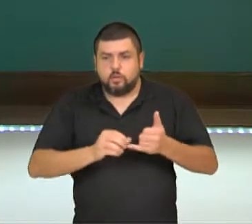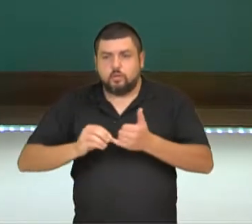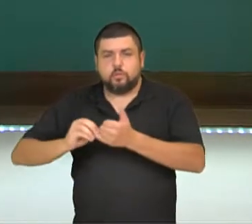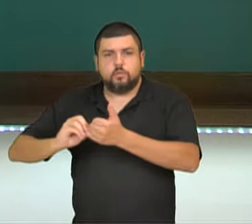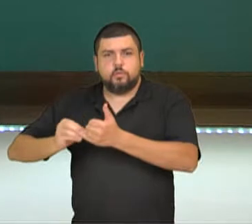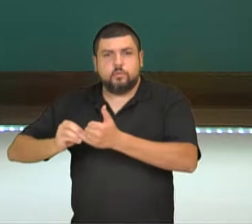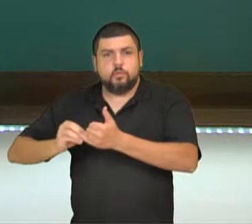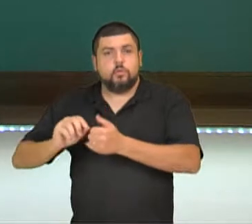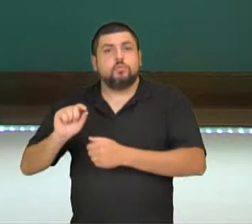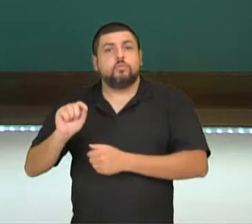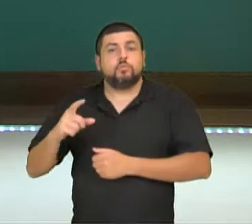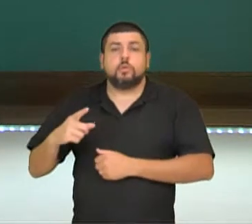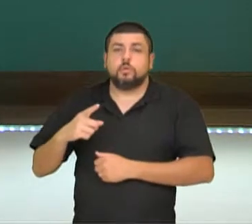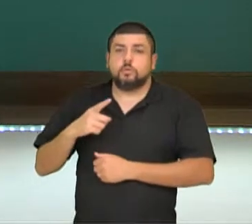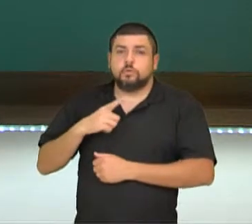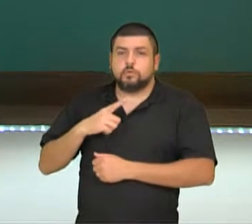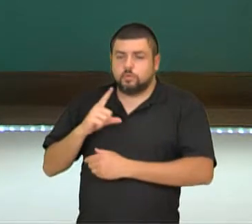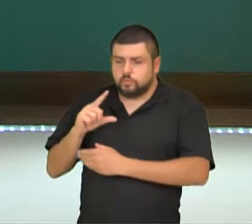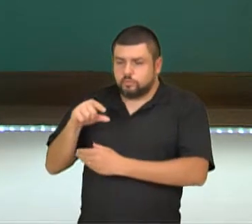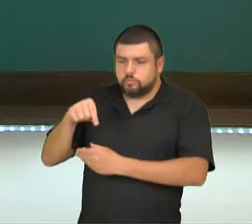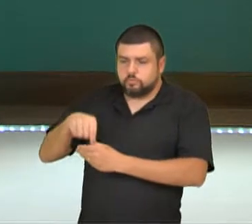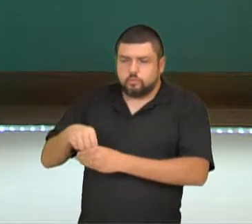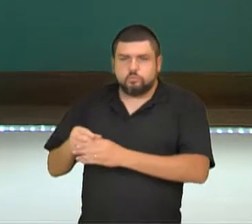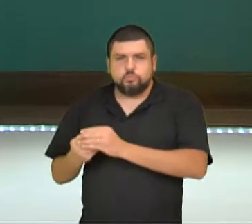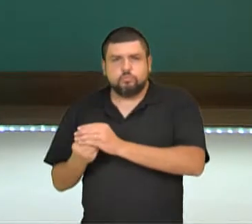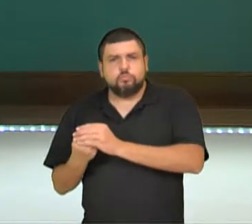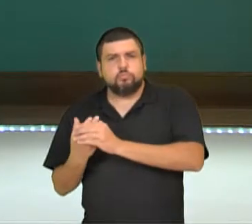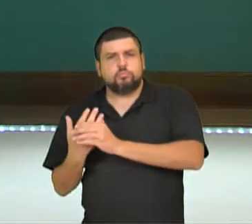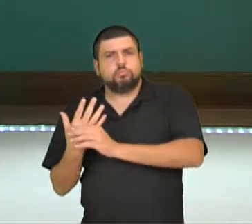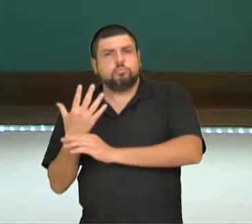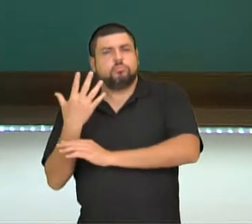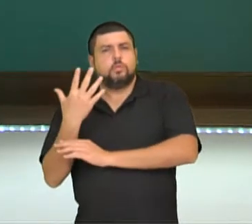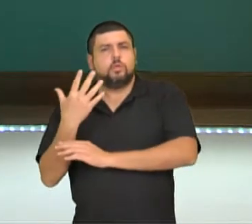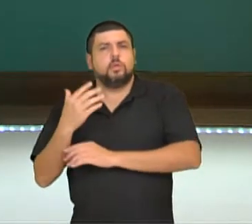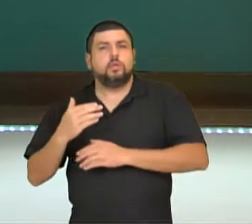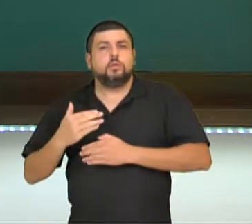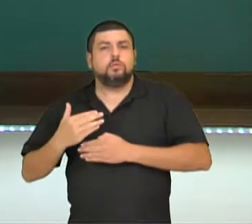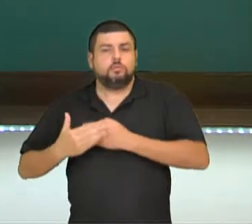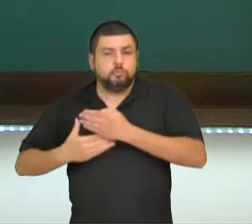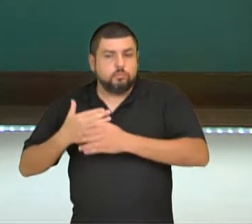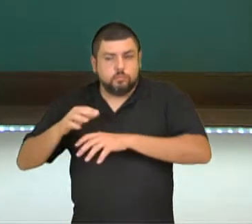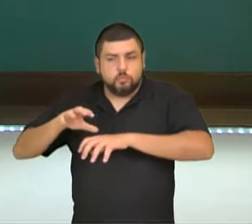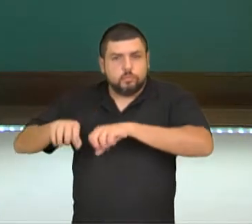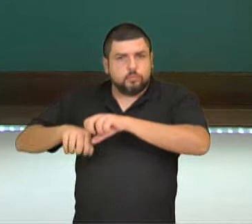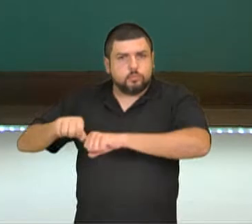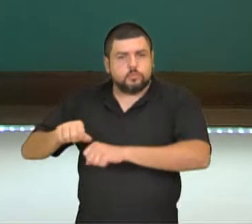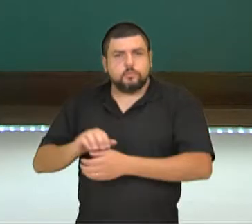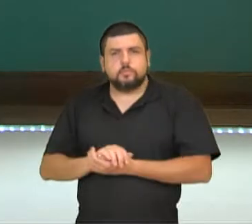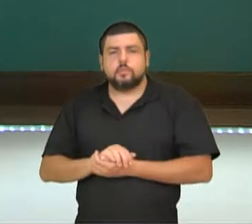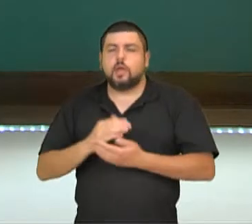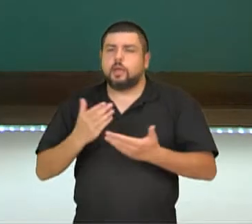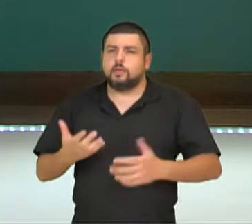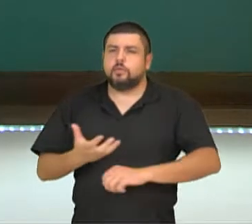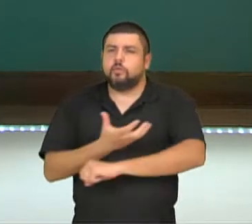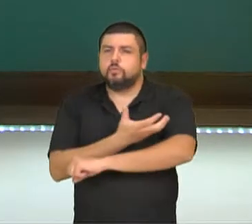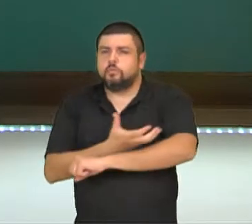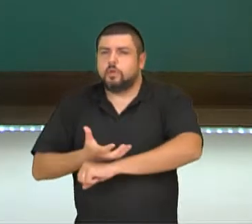nós plantamos o arroz e o feijão, cresce, né? E depois nós colhemos. Portanto, eles são de